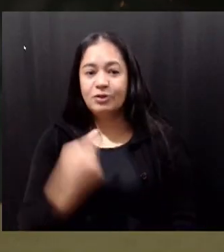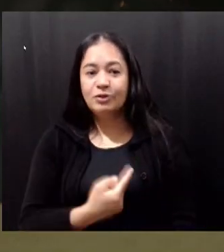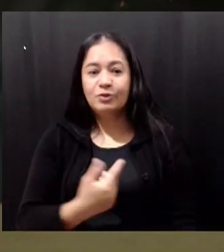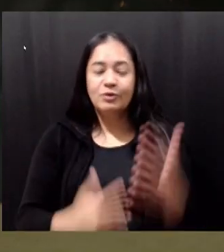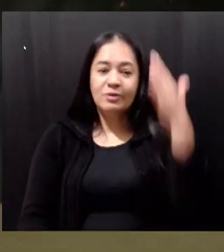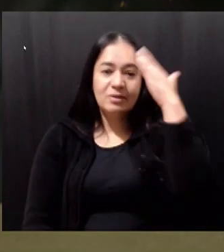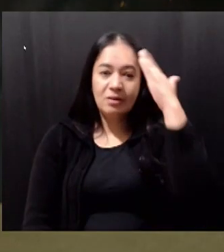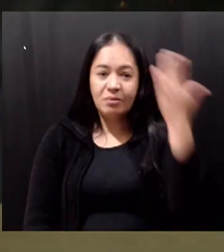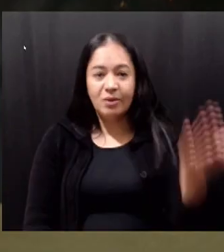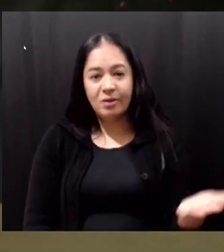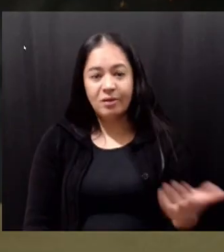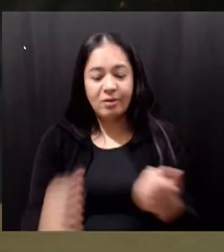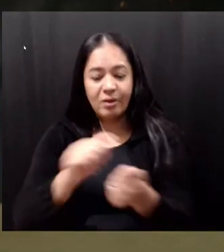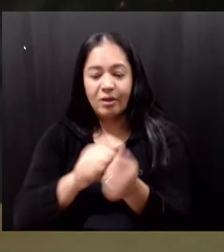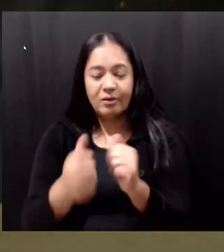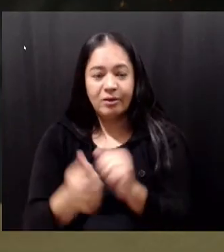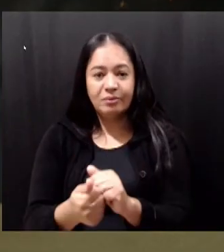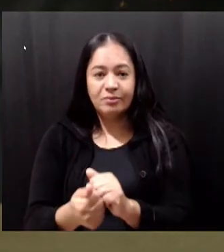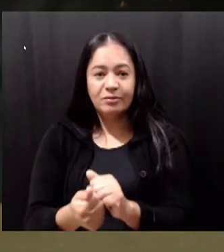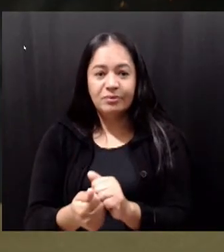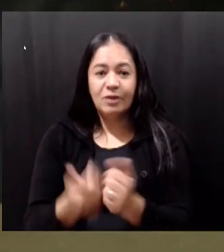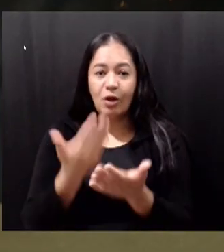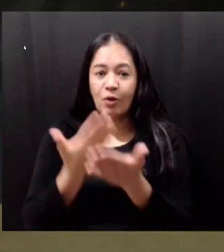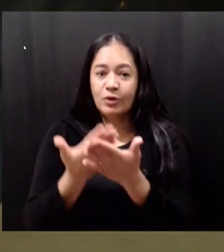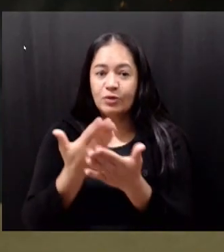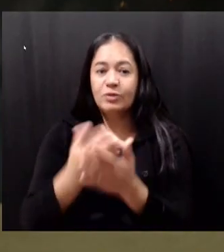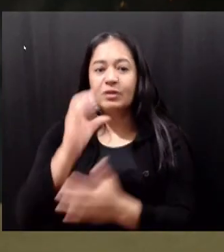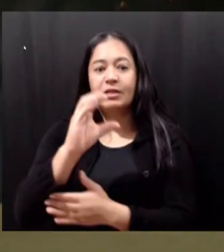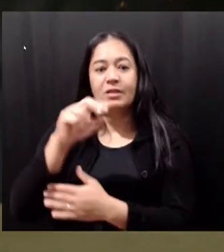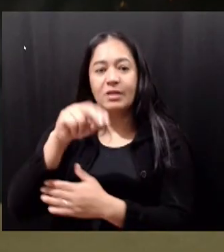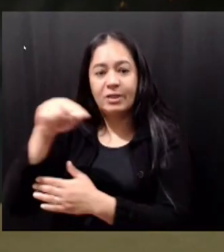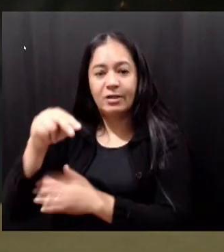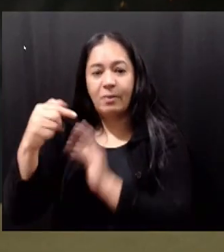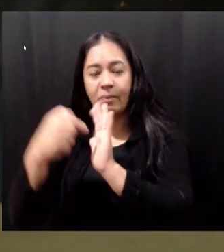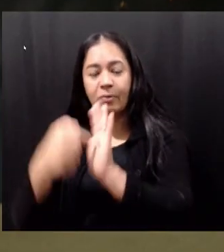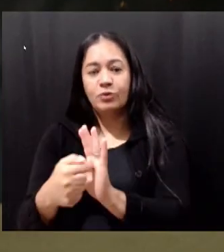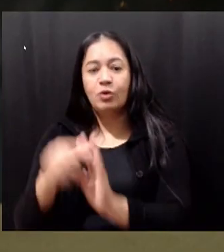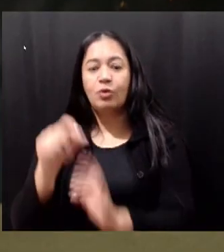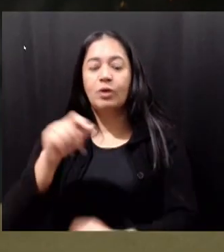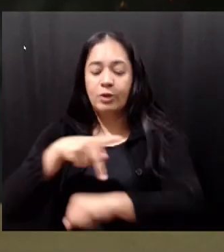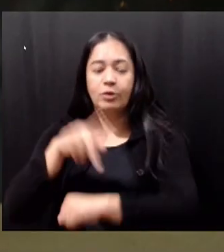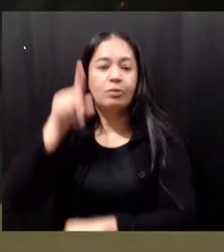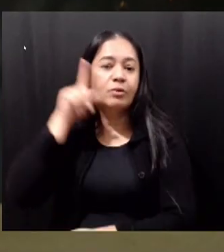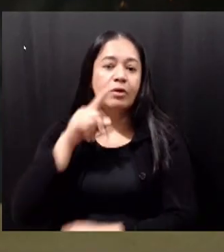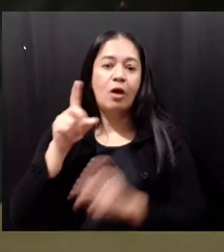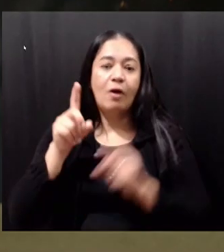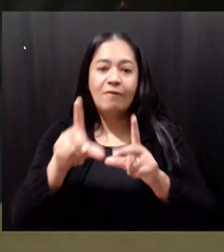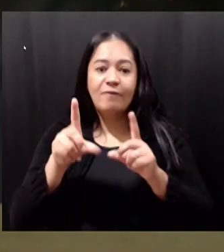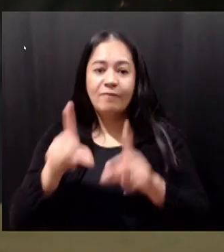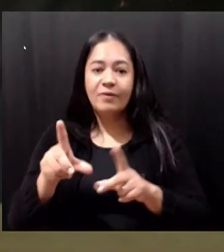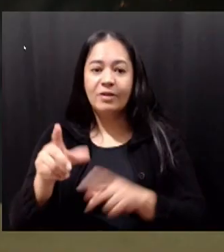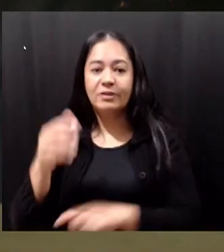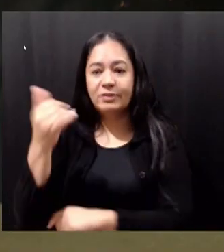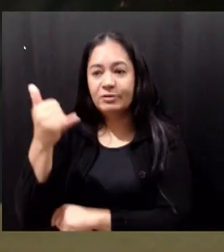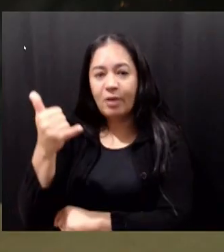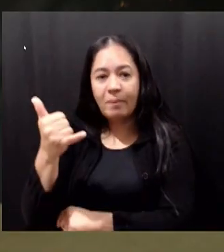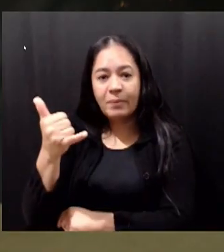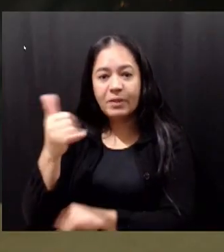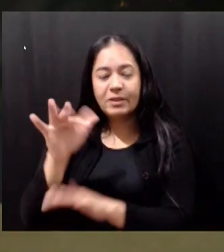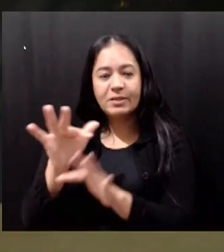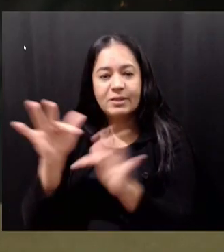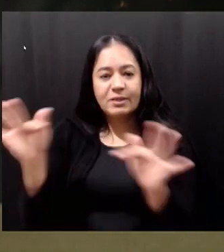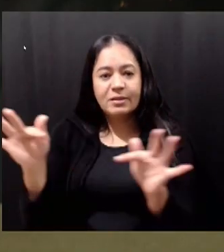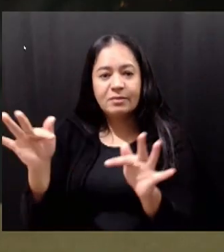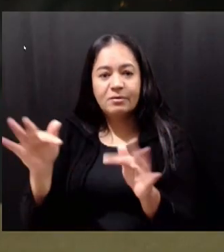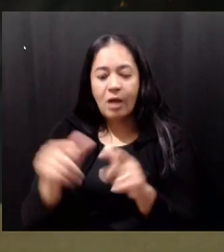com isso. Olha aí, um estudo da CNN revelou que nos Estados Unidos as vendas dos dumb phones aumentaram